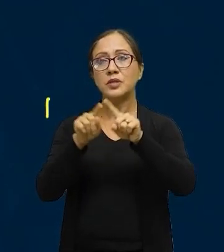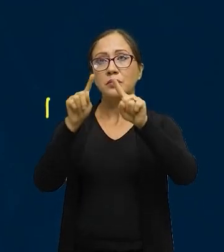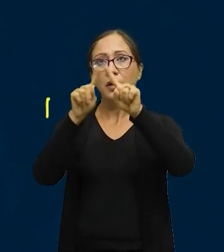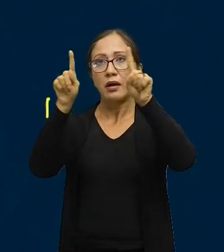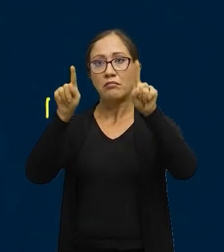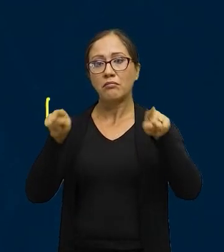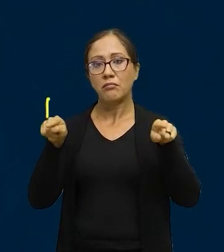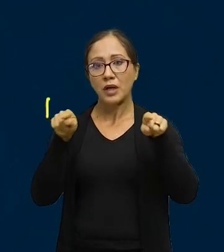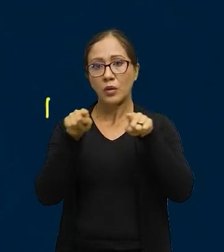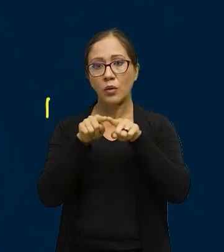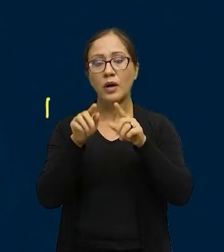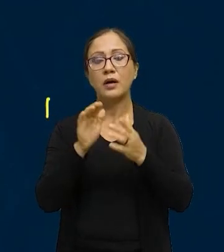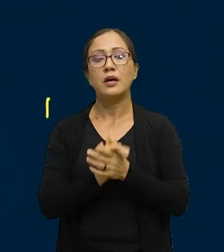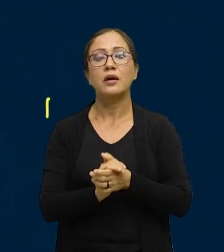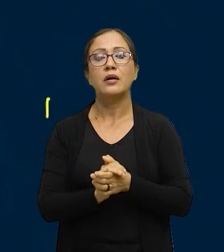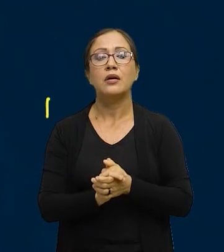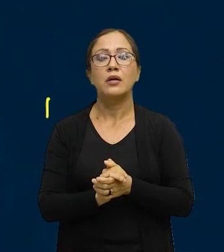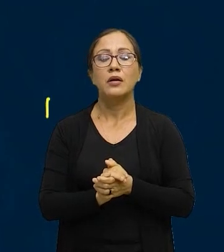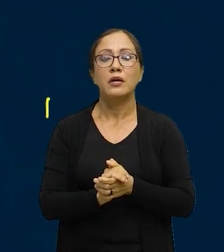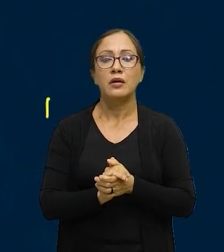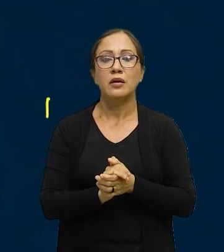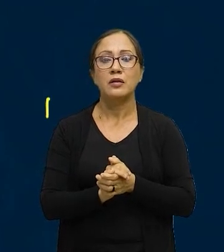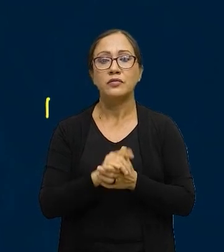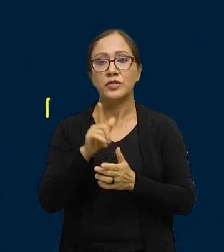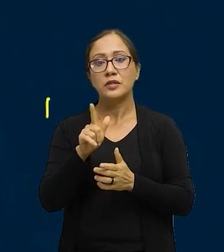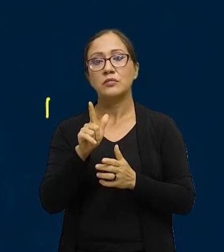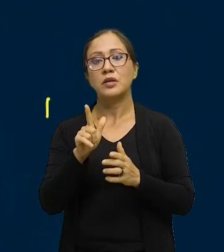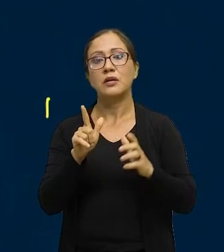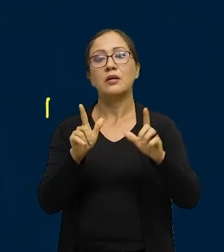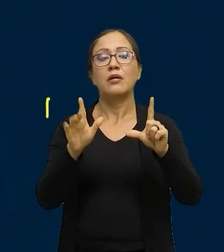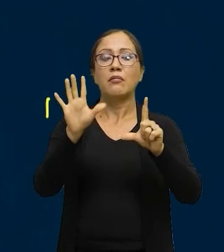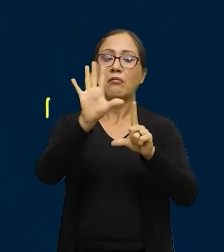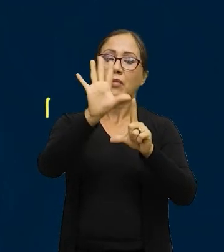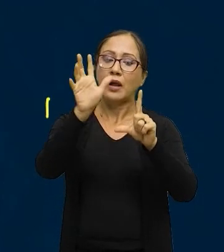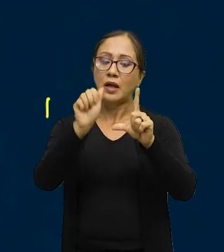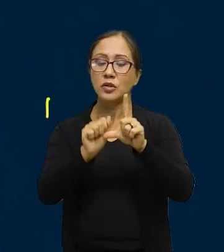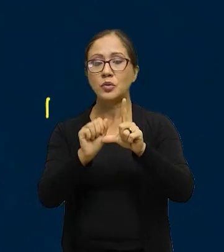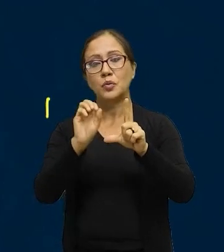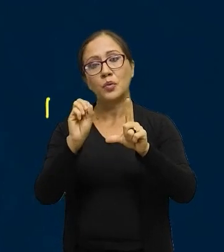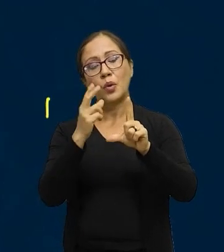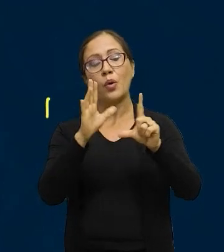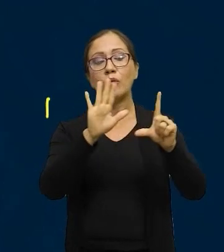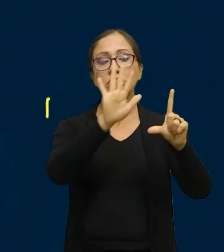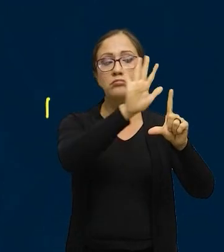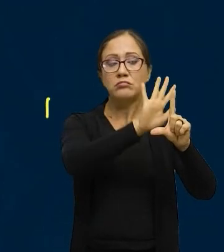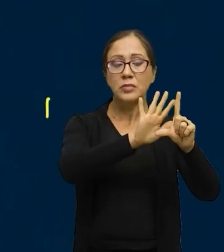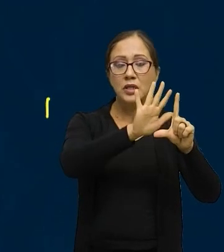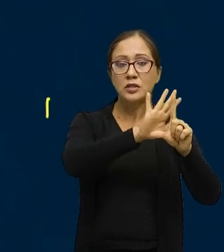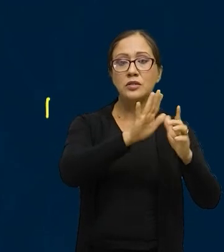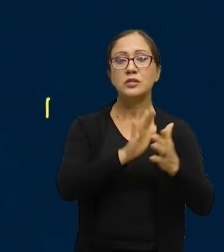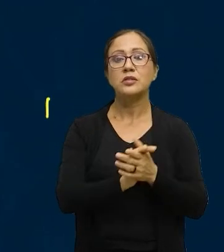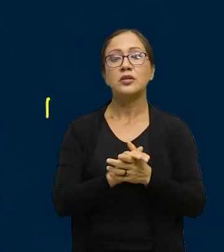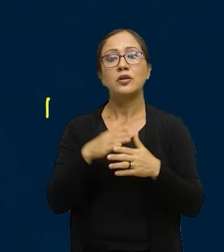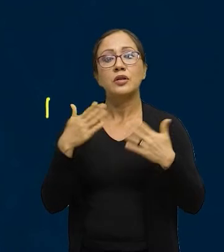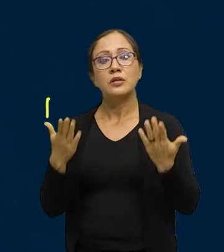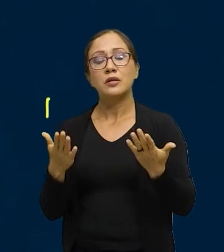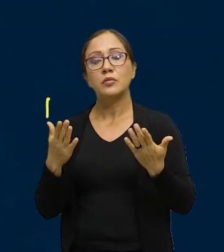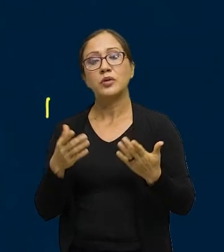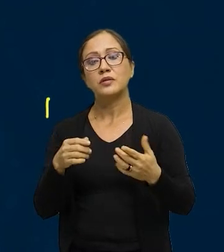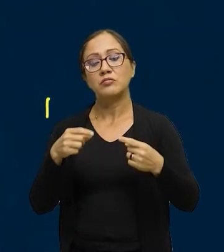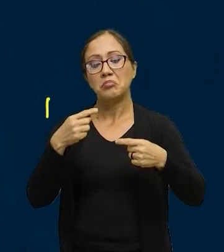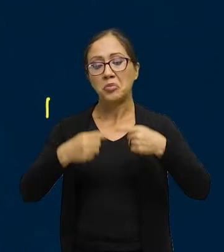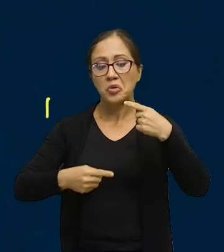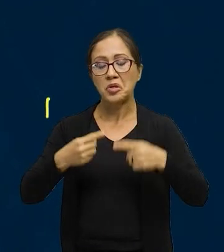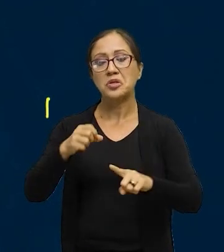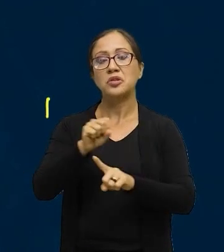identificar que você está diante de uma charge ou de um cartoon. Sendo um pouco mais político,